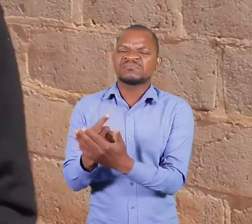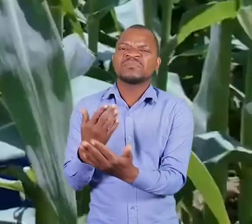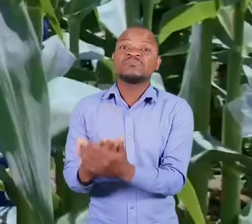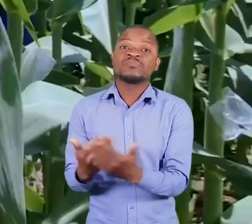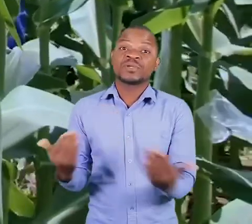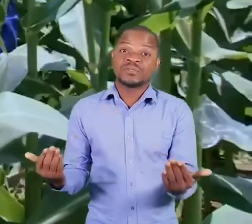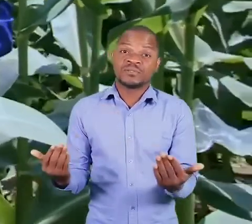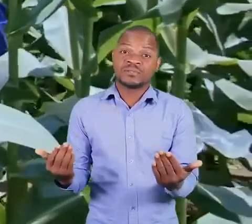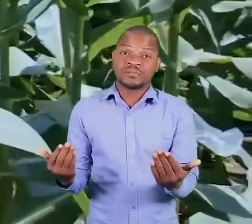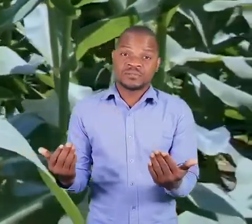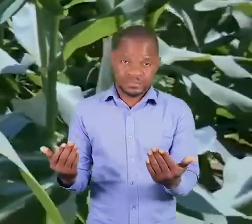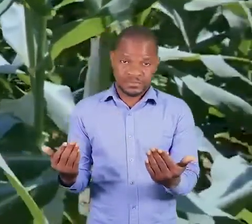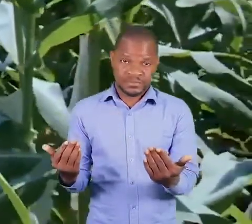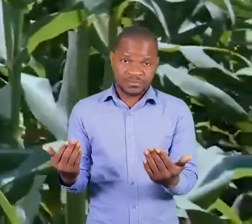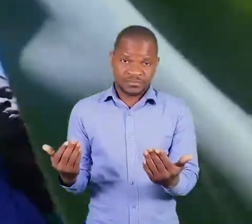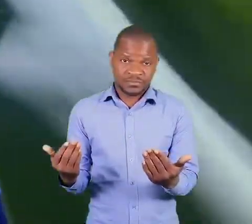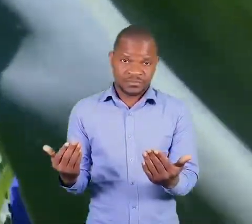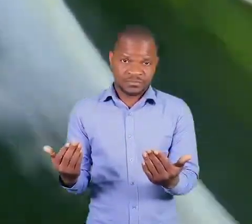trabalhe?